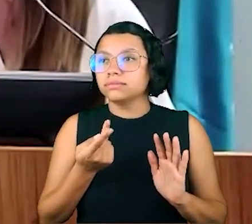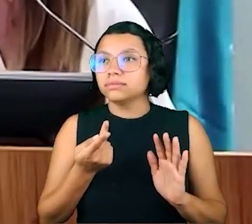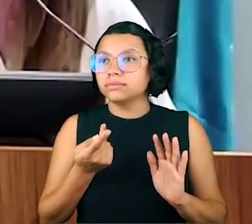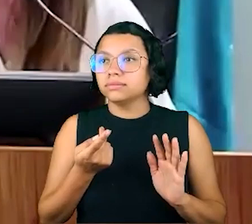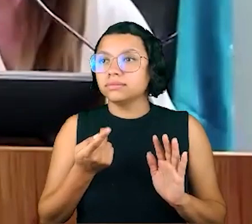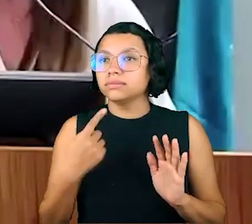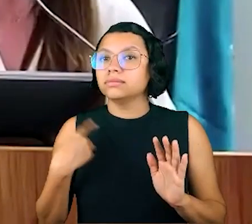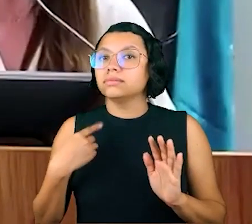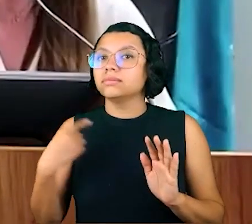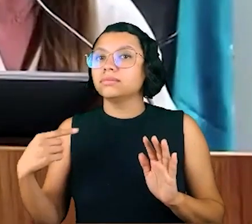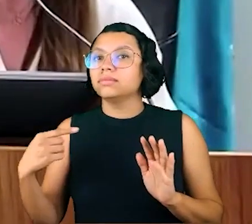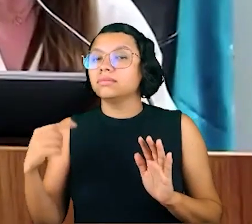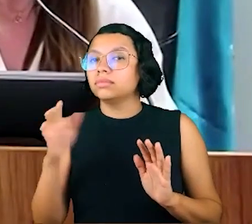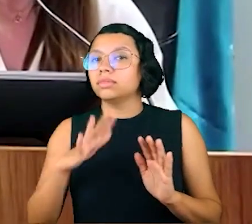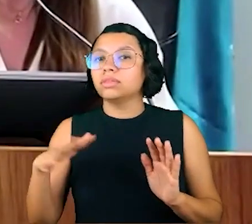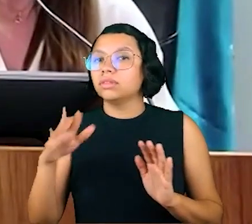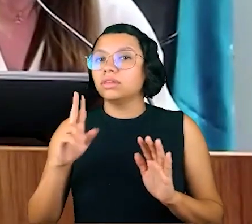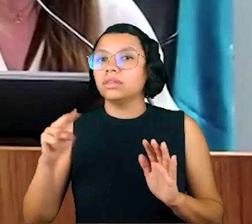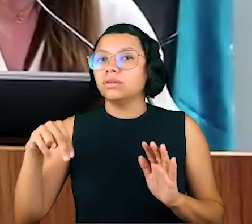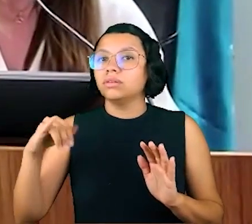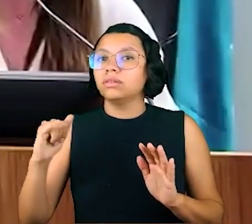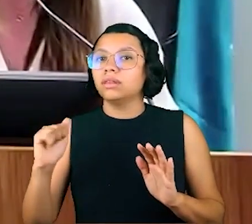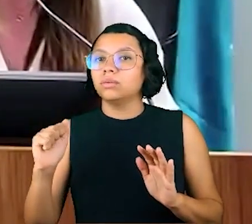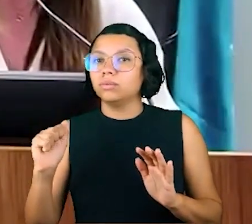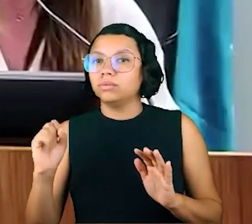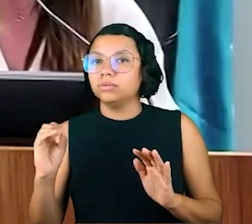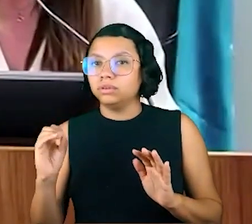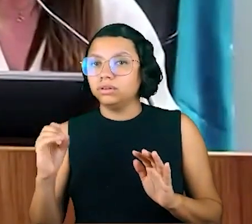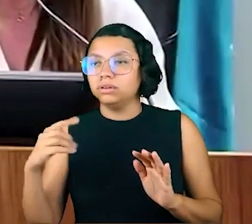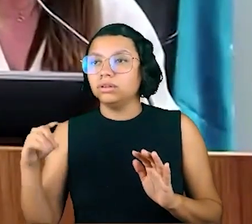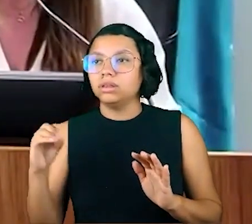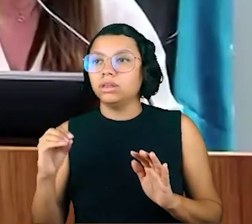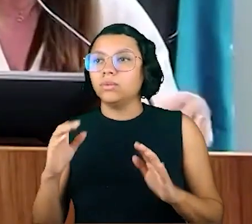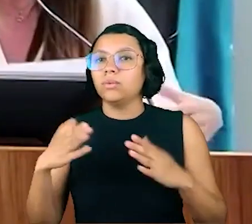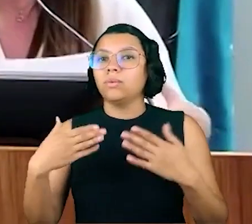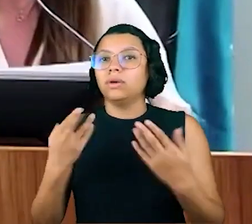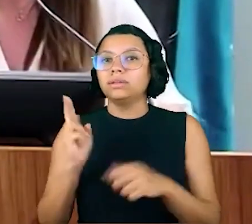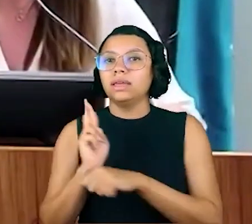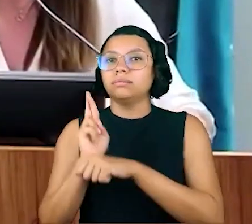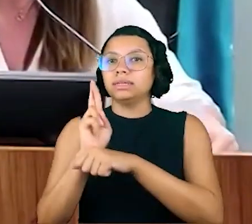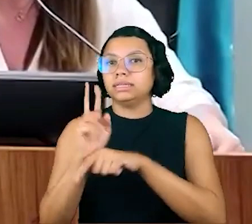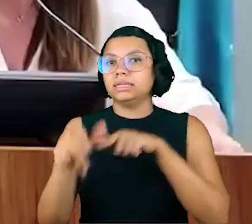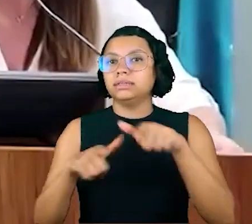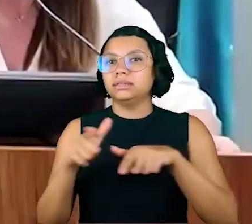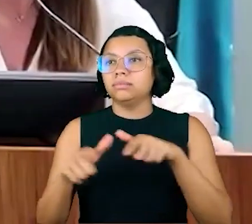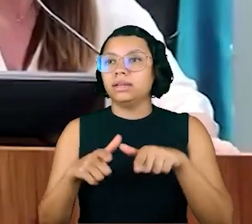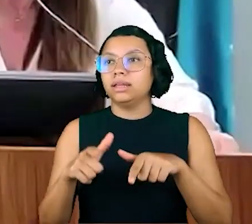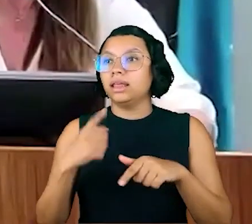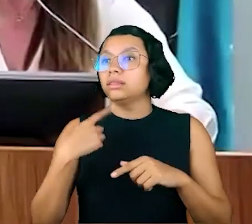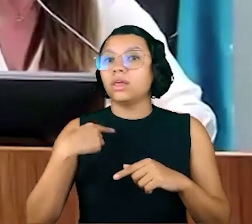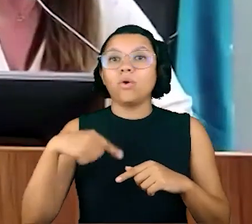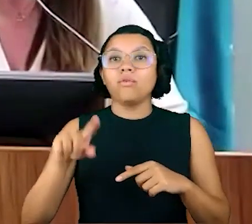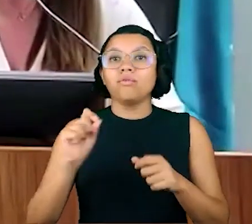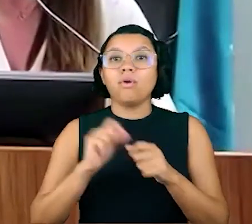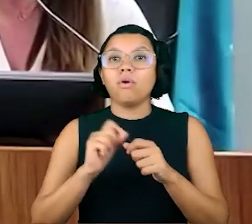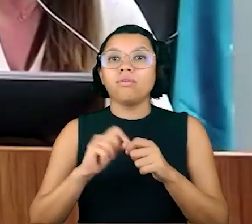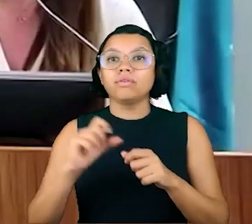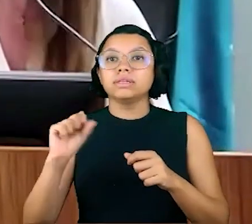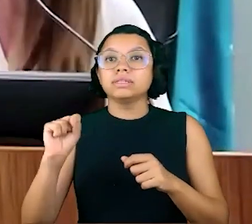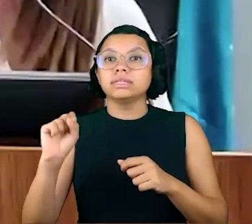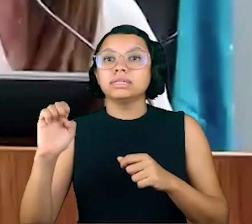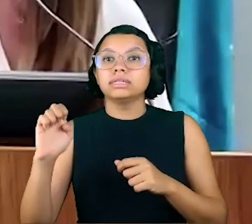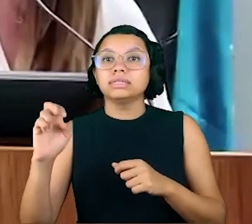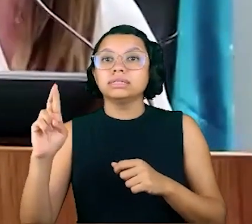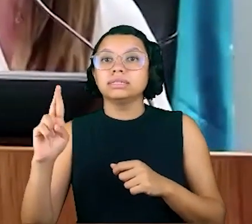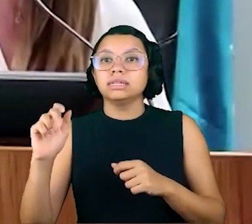para o advogado-geral da União, a AGU, quando representa lá, quando está atuando, não vou fazer